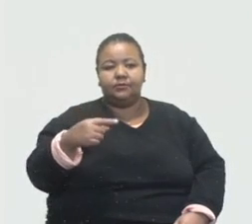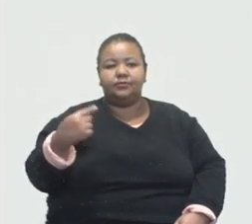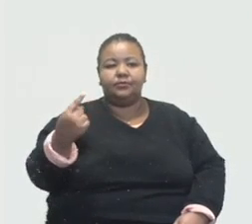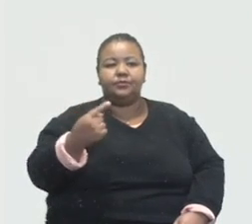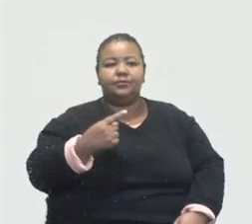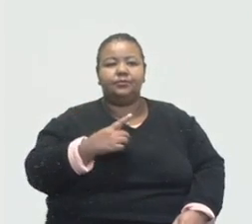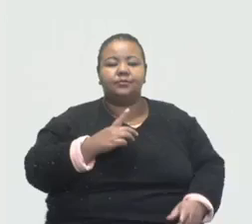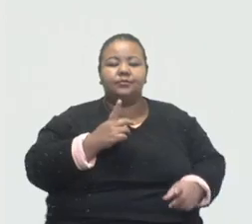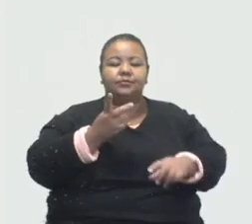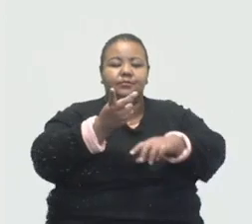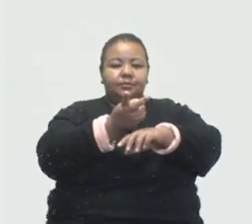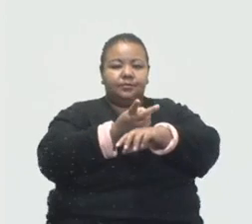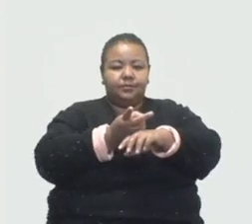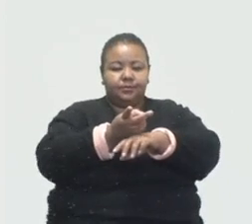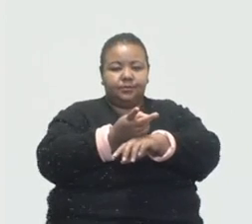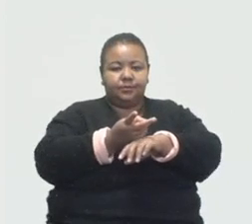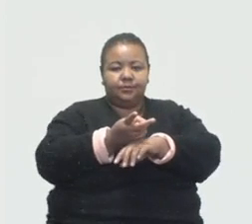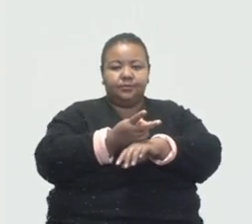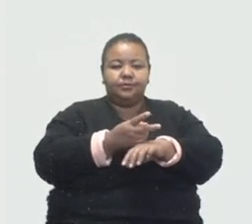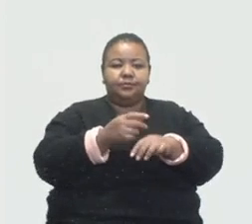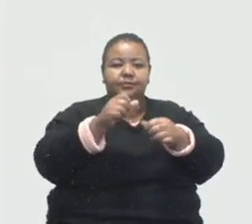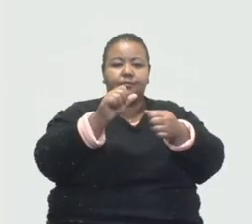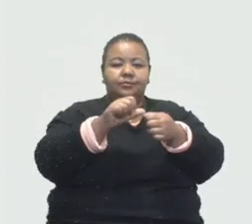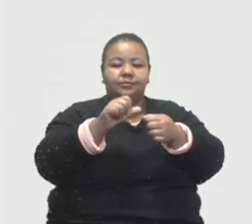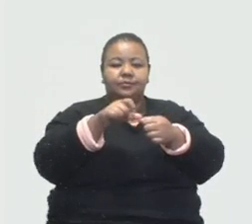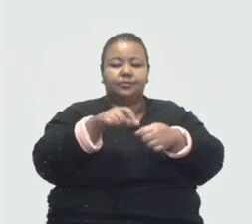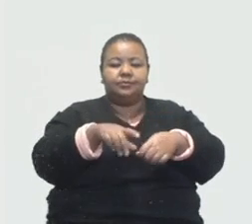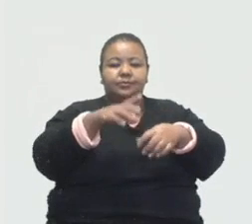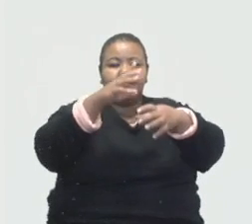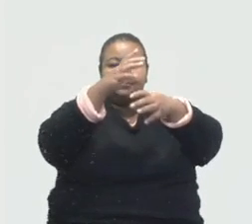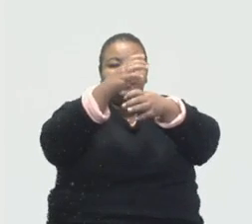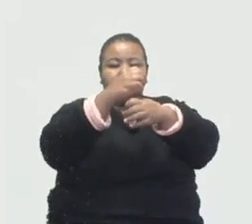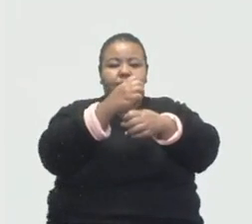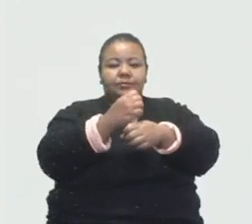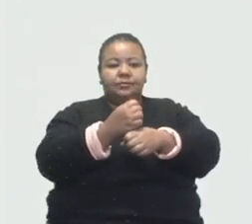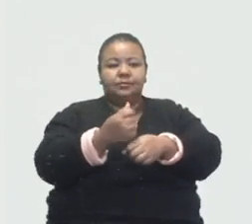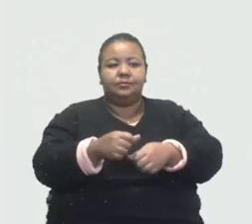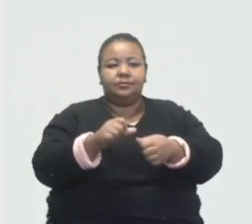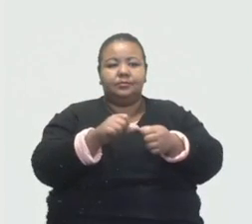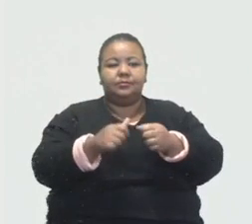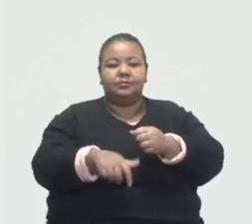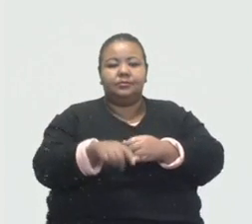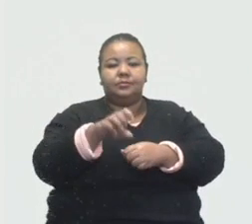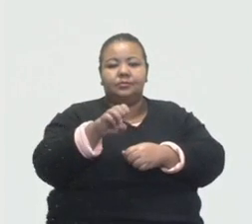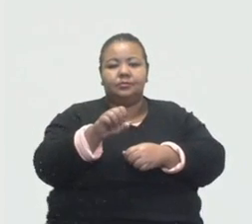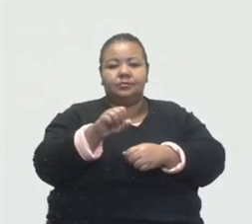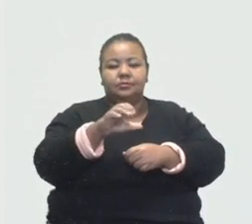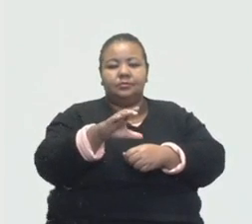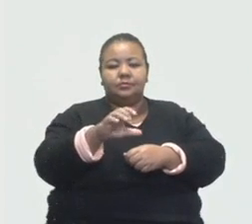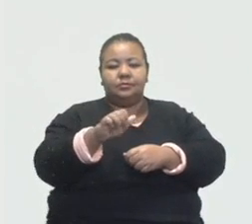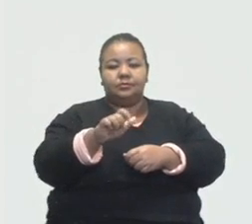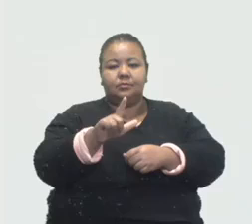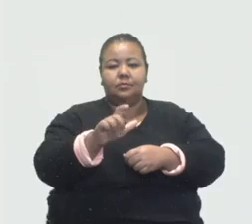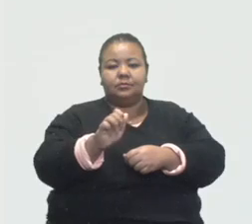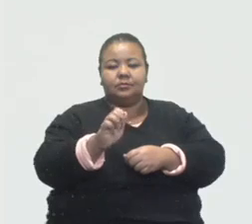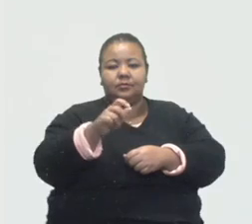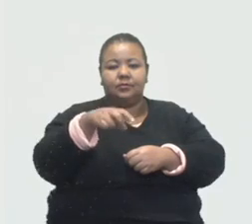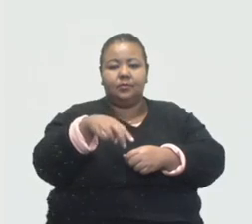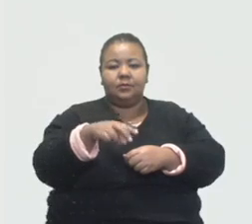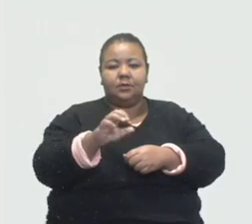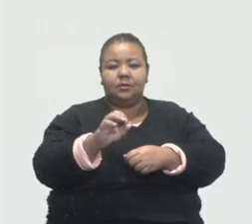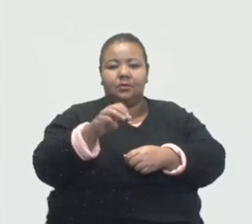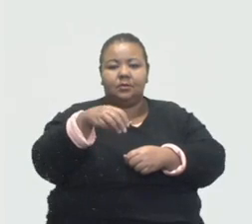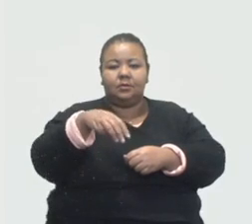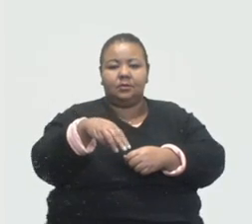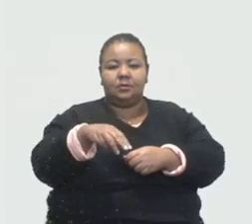as componentes desse vetor. Realizando o procedimento do escalonamento, encontrando a primeira matriz ampliada,